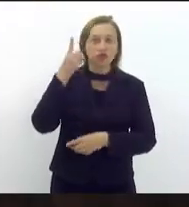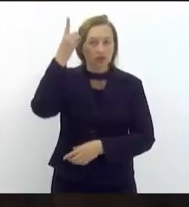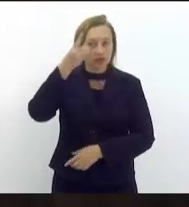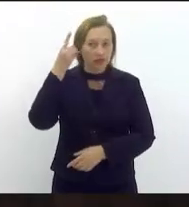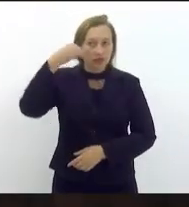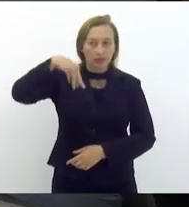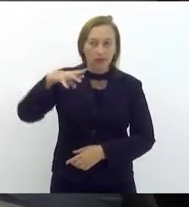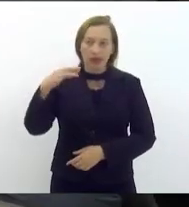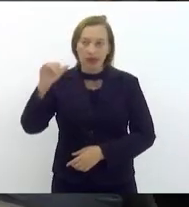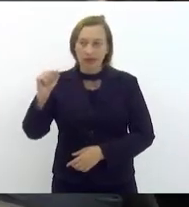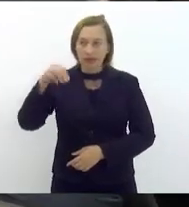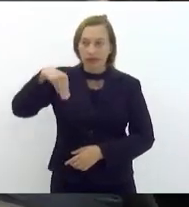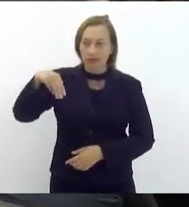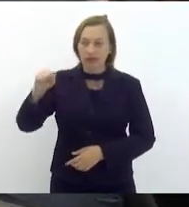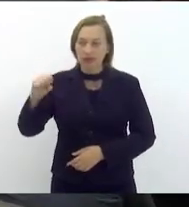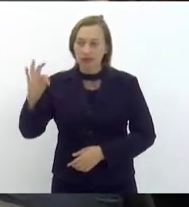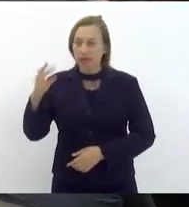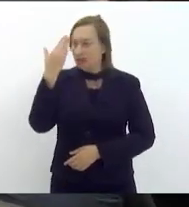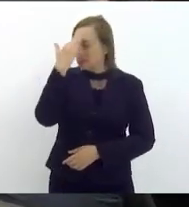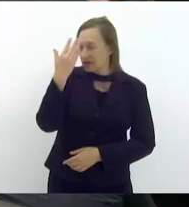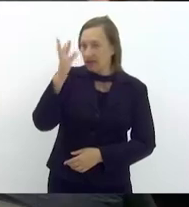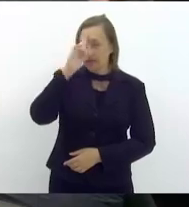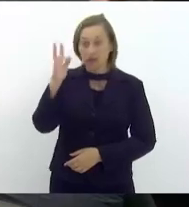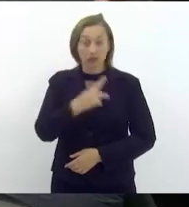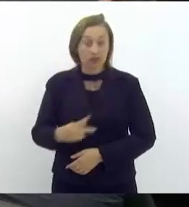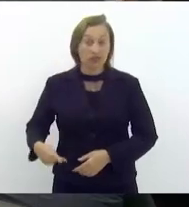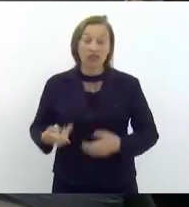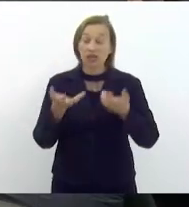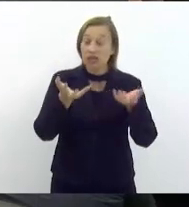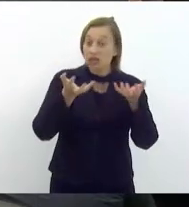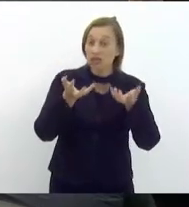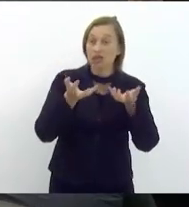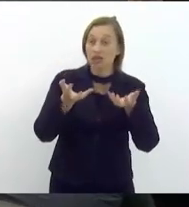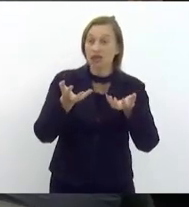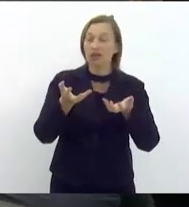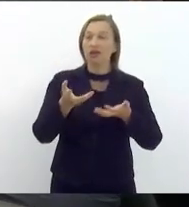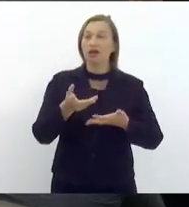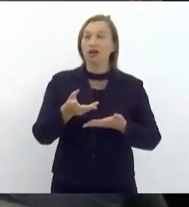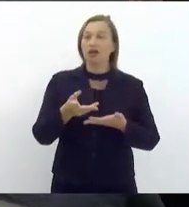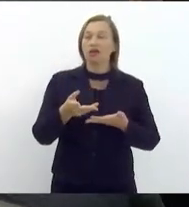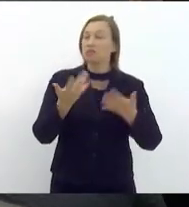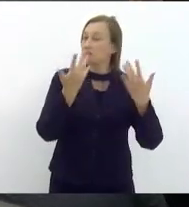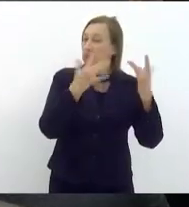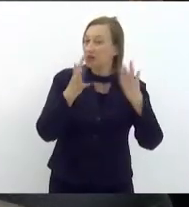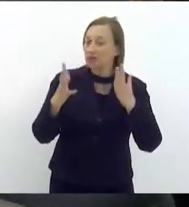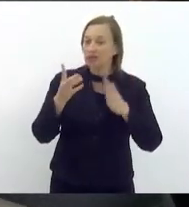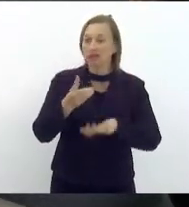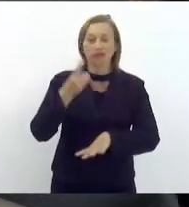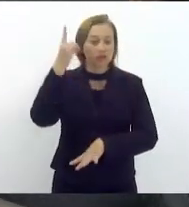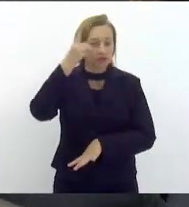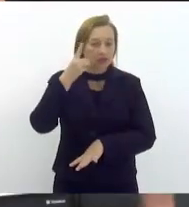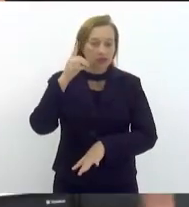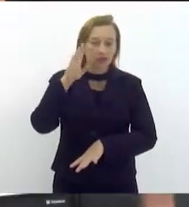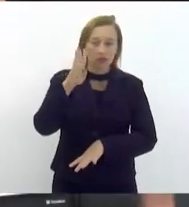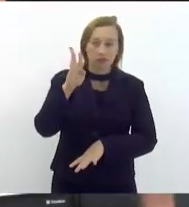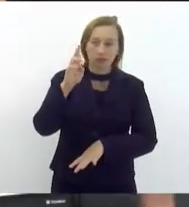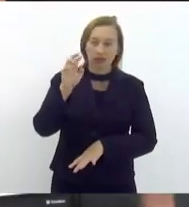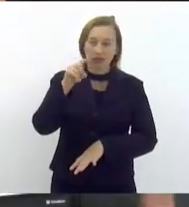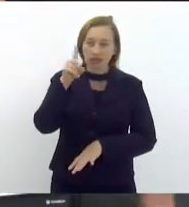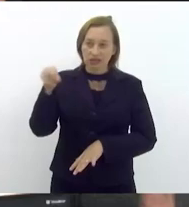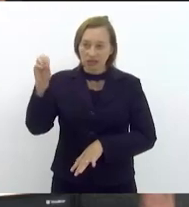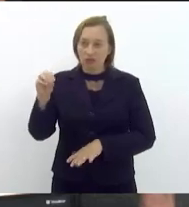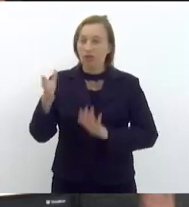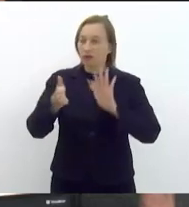Marinho do MST Obrigada Presidente queria cumprimentar e saudável Deputado brasão pela proposição